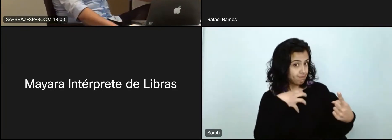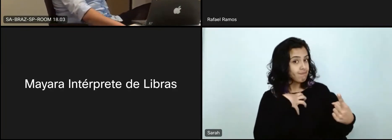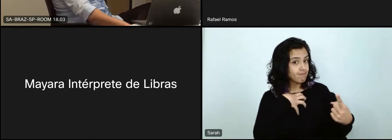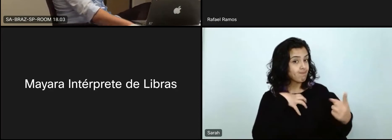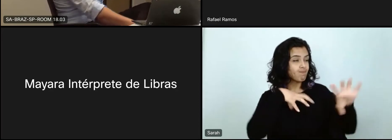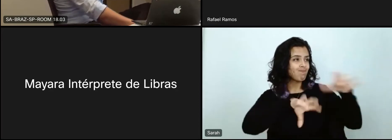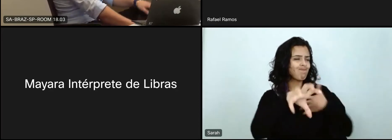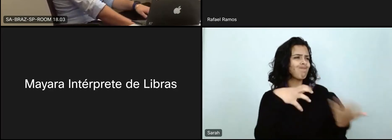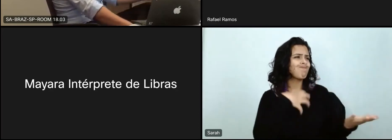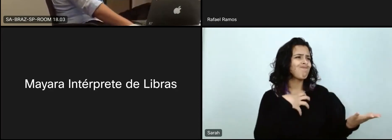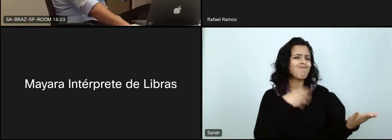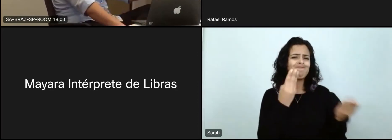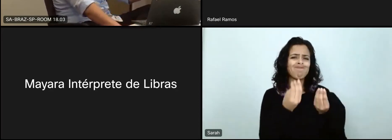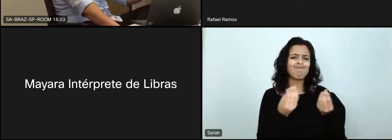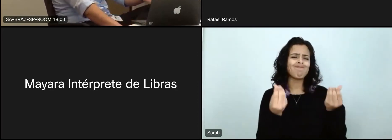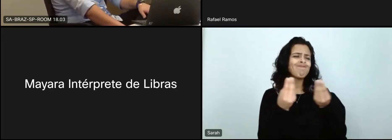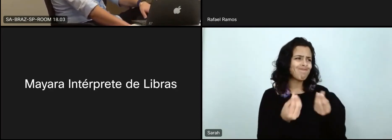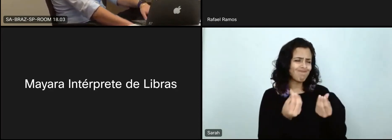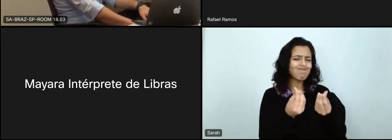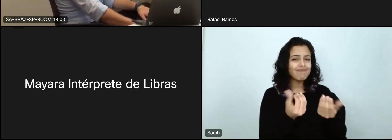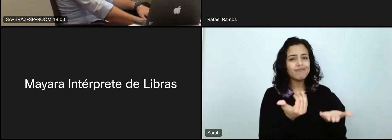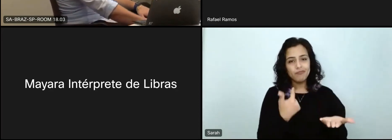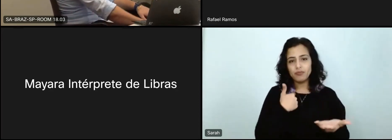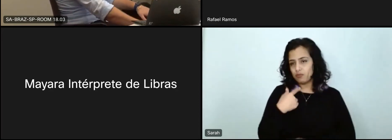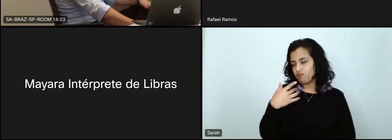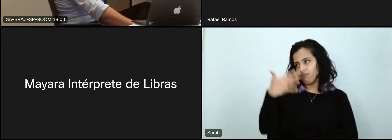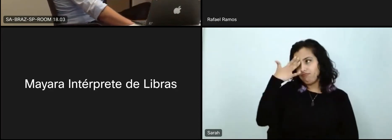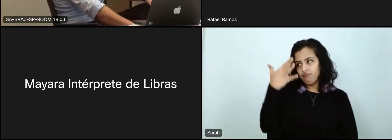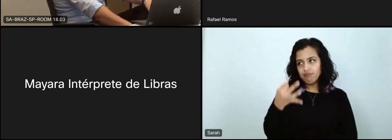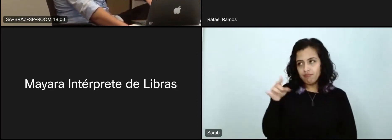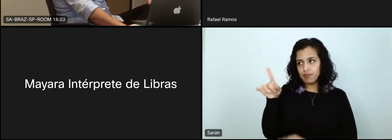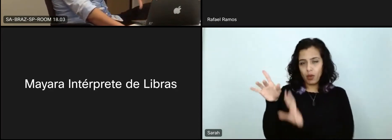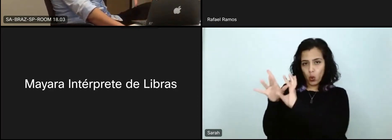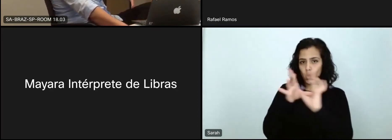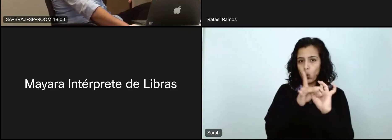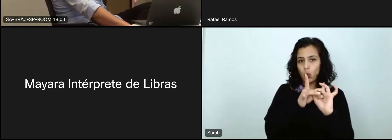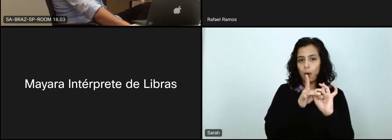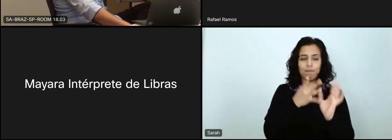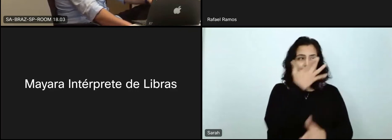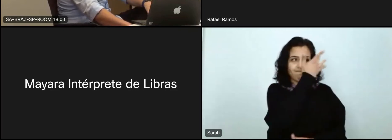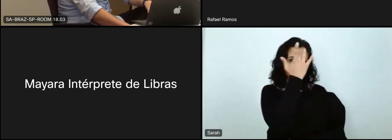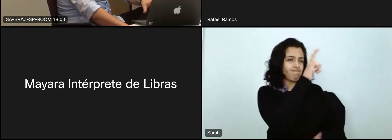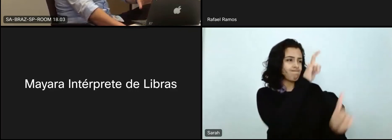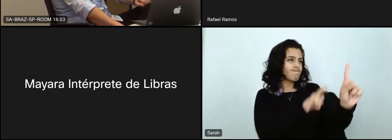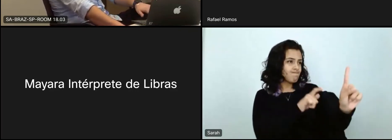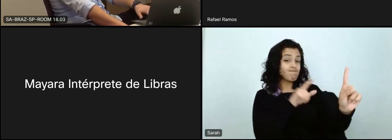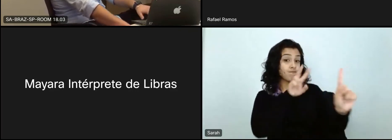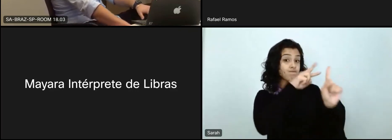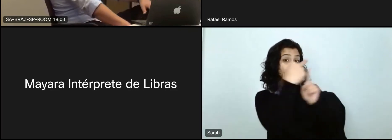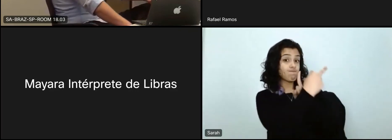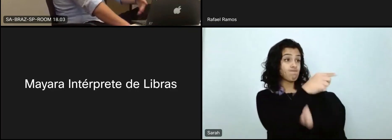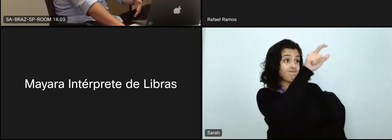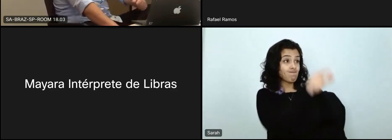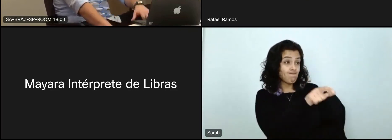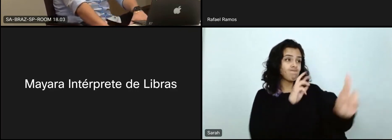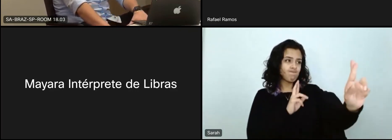sentimento, eu entendo nesse contexto, trazendo para o contexto que a Bá falou aqui, é você saber que o outro tem uma outra janela, tem uma outra diferença.